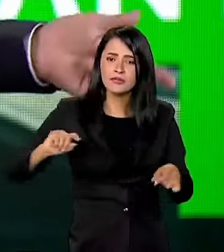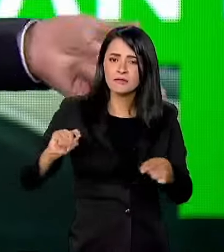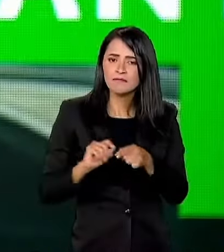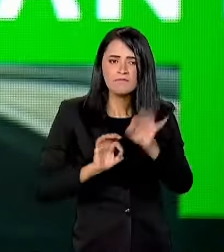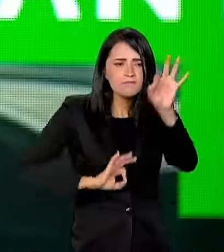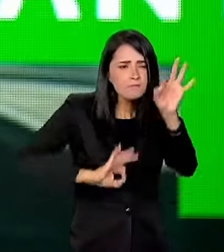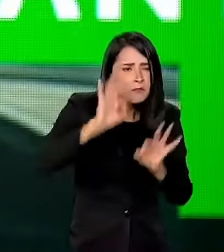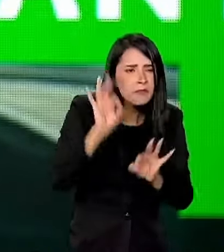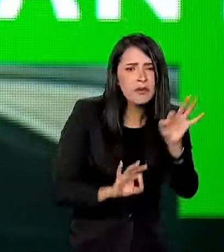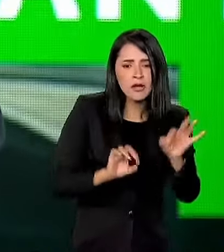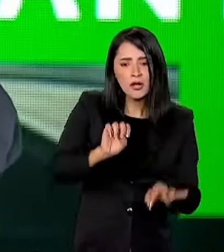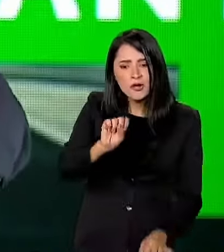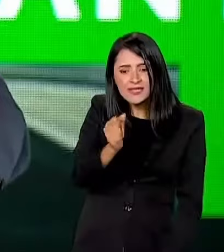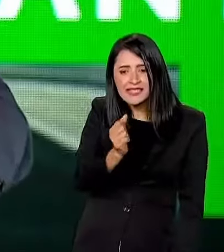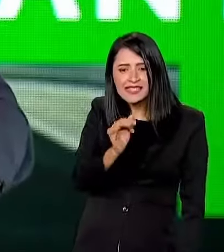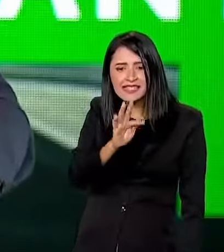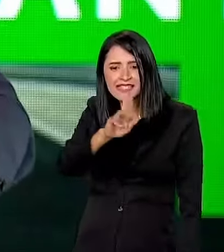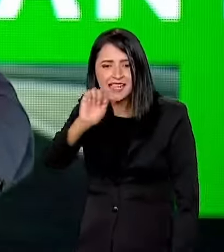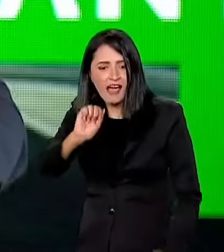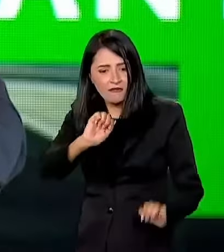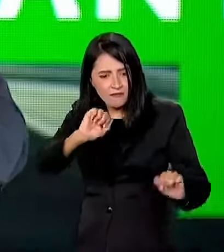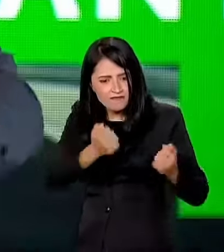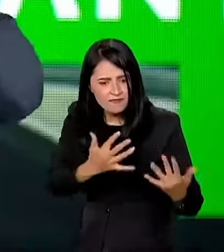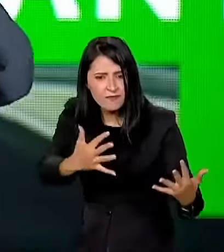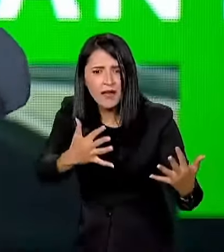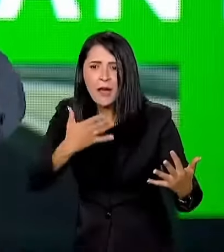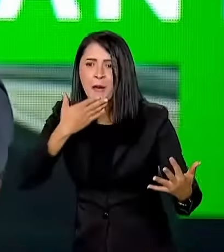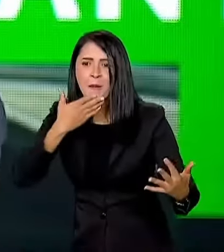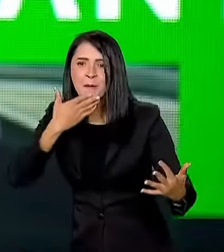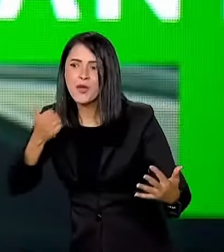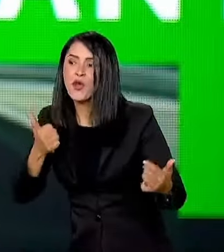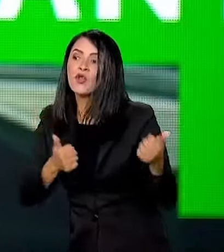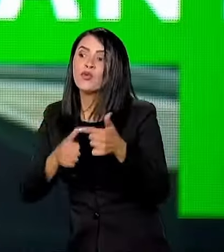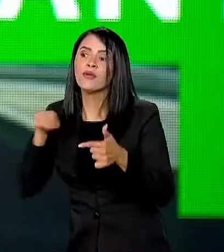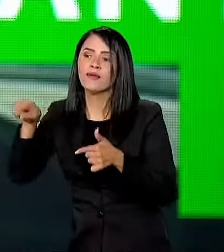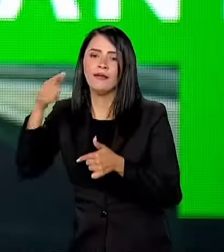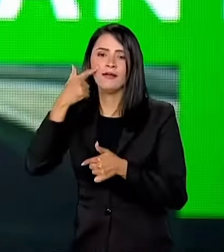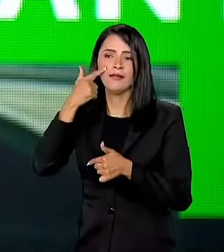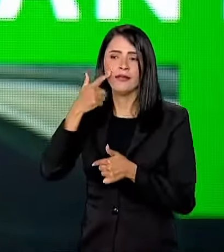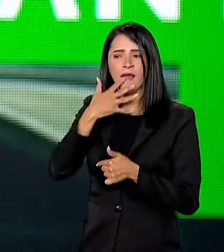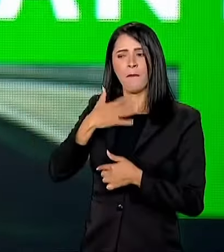plano safra melhor do que aqueles que parece que gostam de vocês e não gostam.